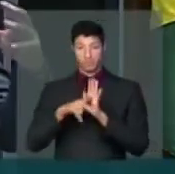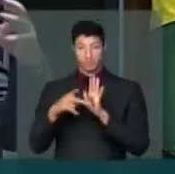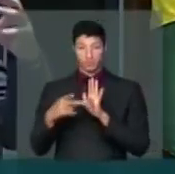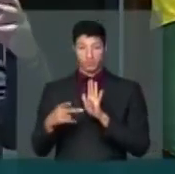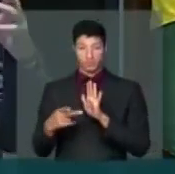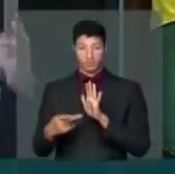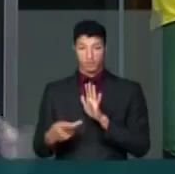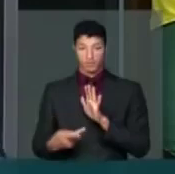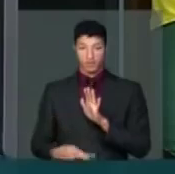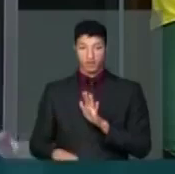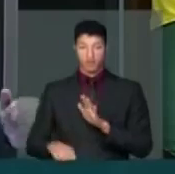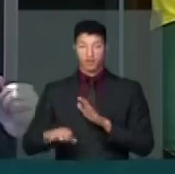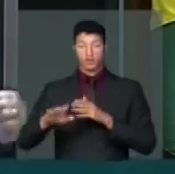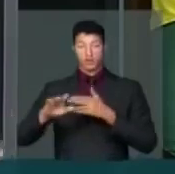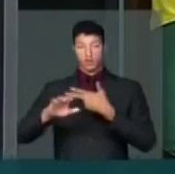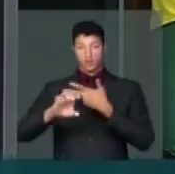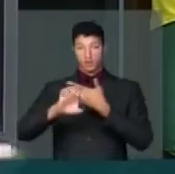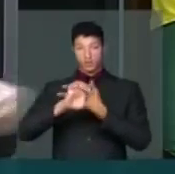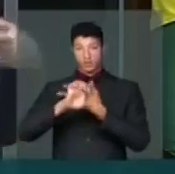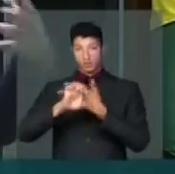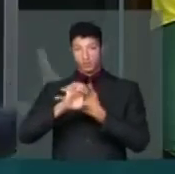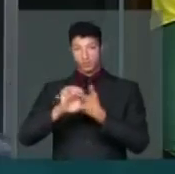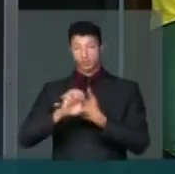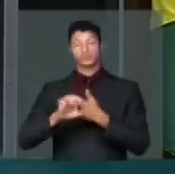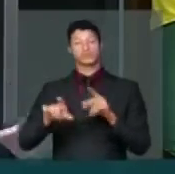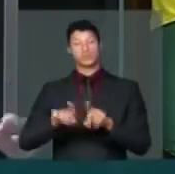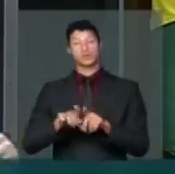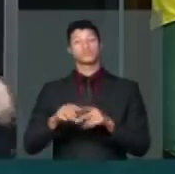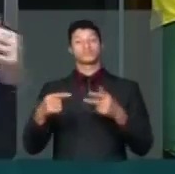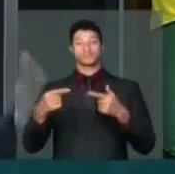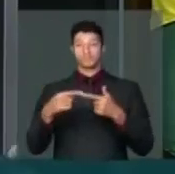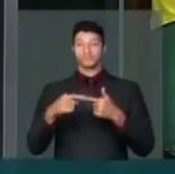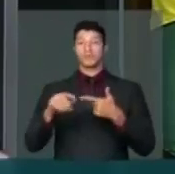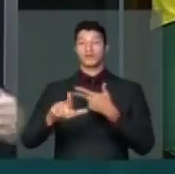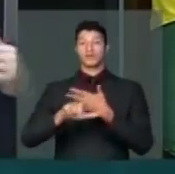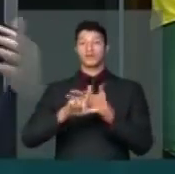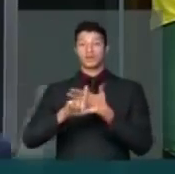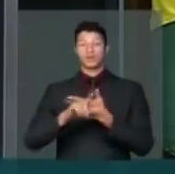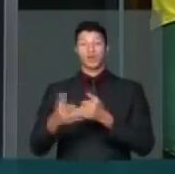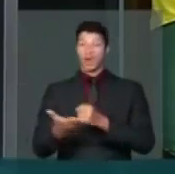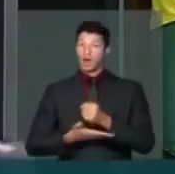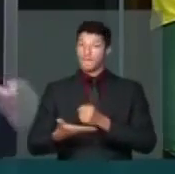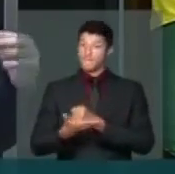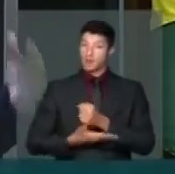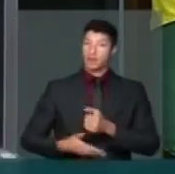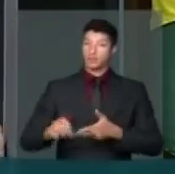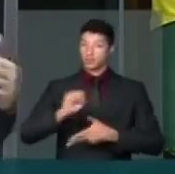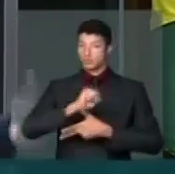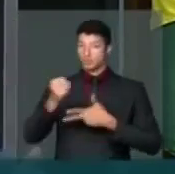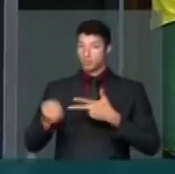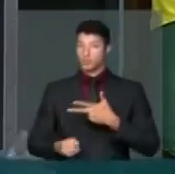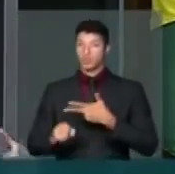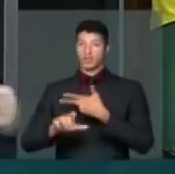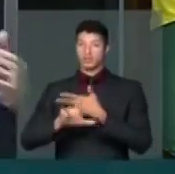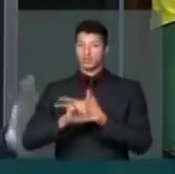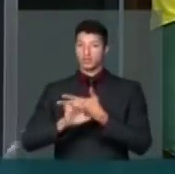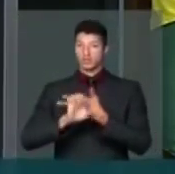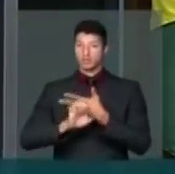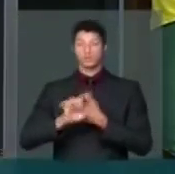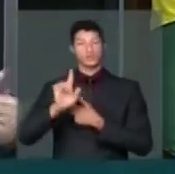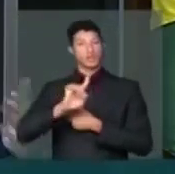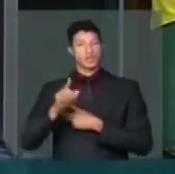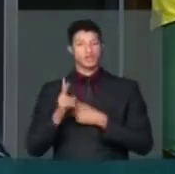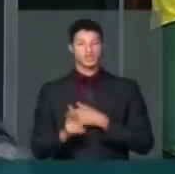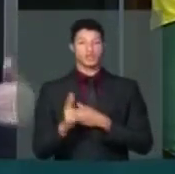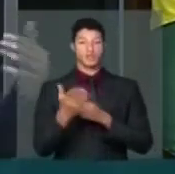ao executivo. Isso tem a ver com o legislativo. A base do executivo nem sempre é uma